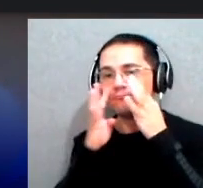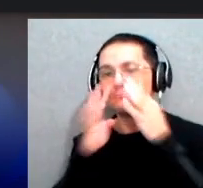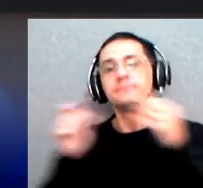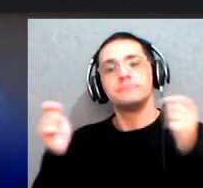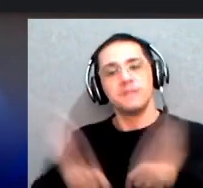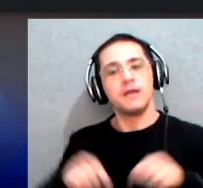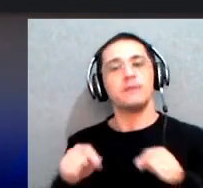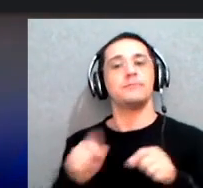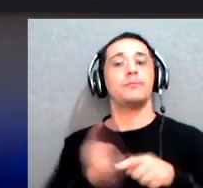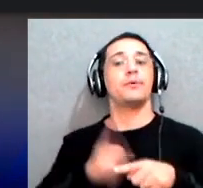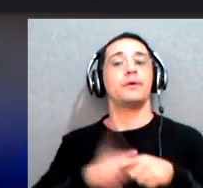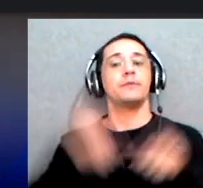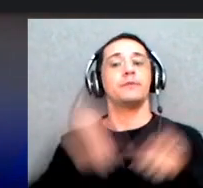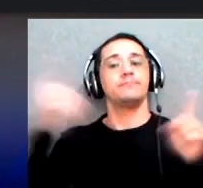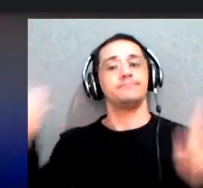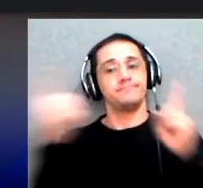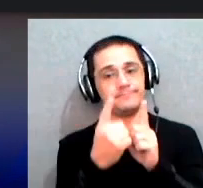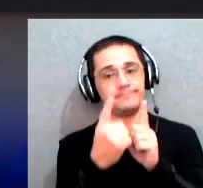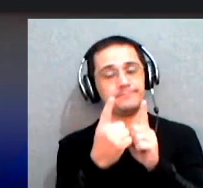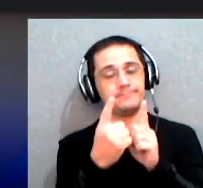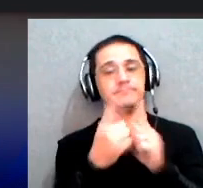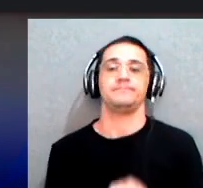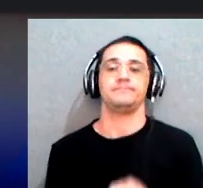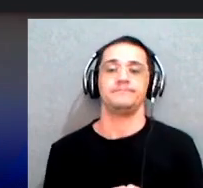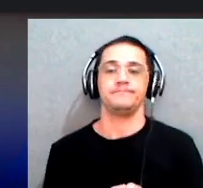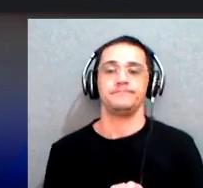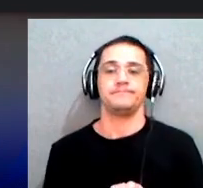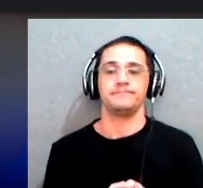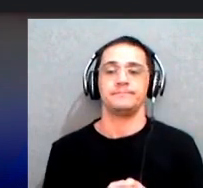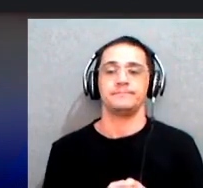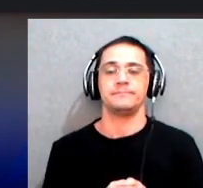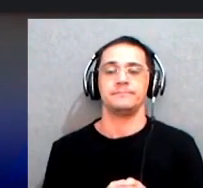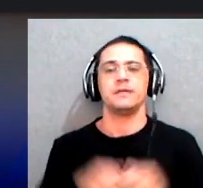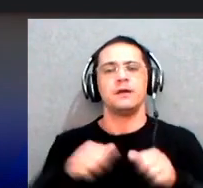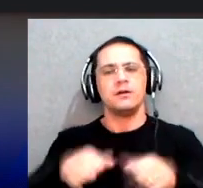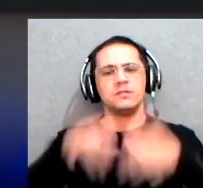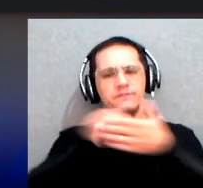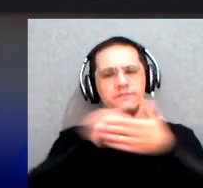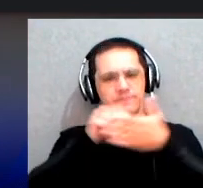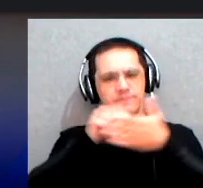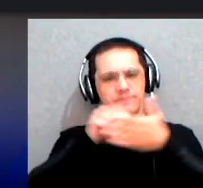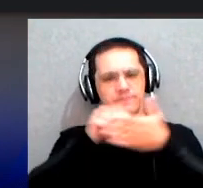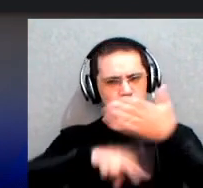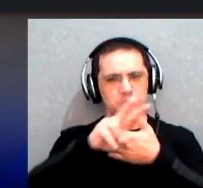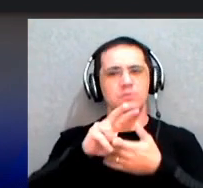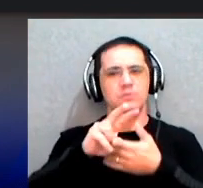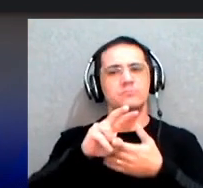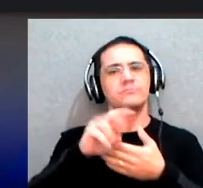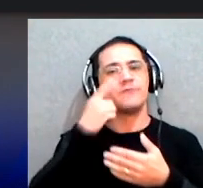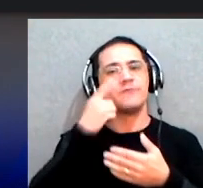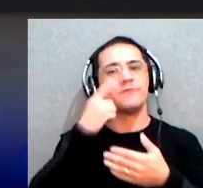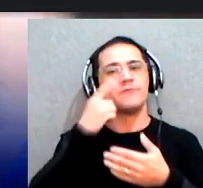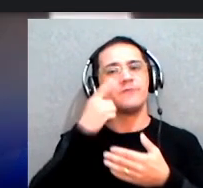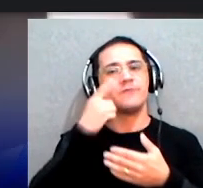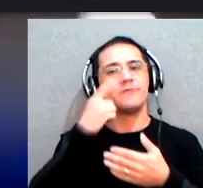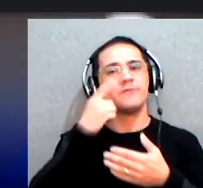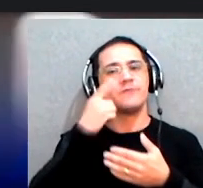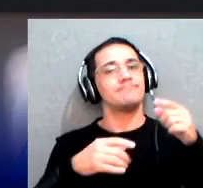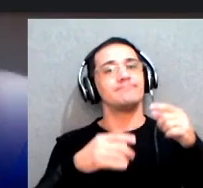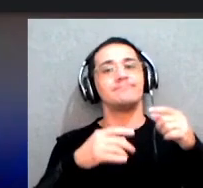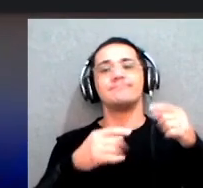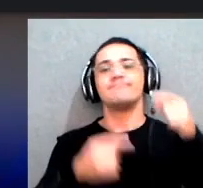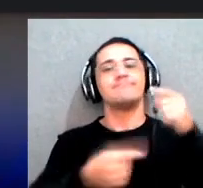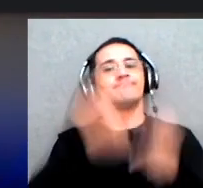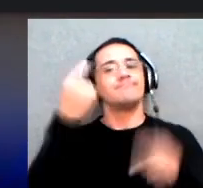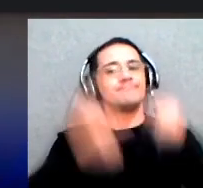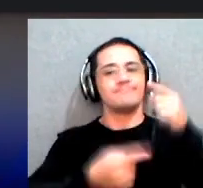uma exceção no sentido da realização de audiência de custódia de forma virtual, que entendemos não cumprir plenamente com seu propósito, possa se tornar